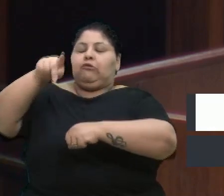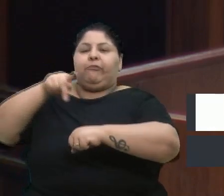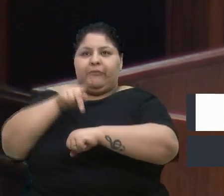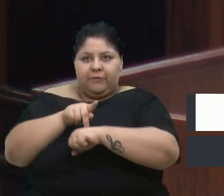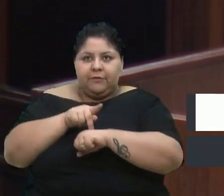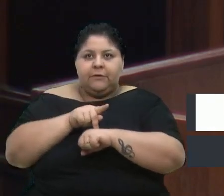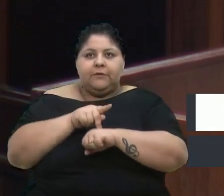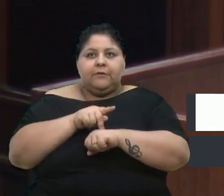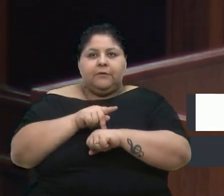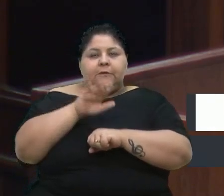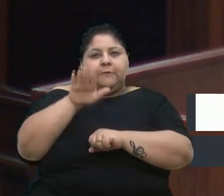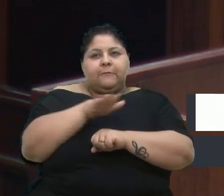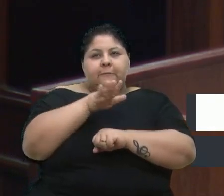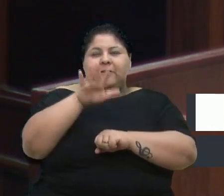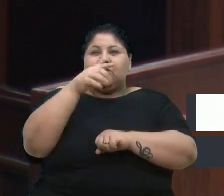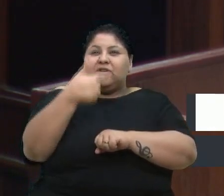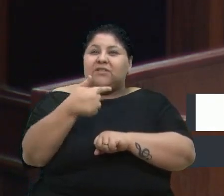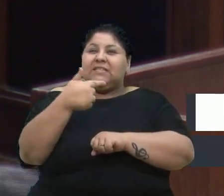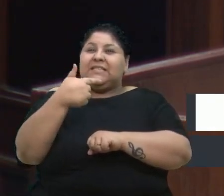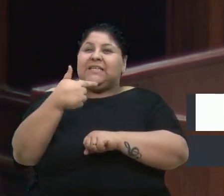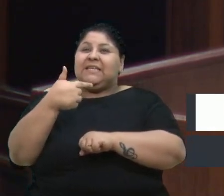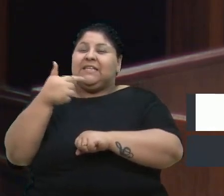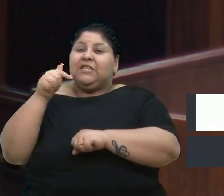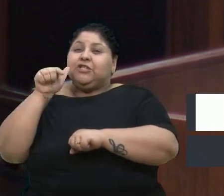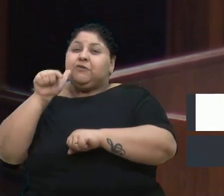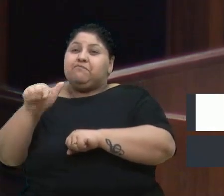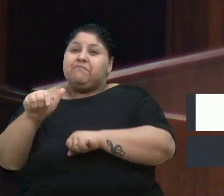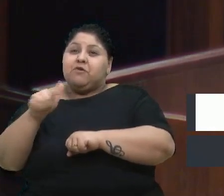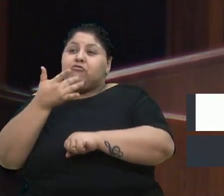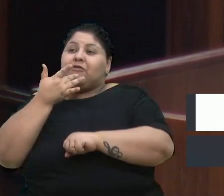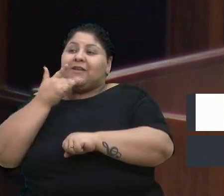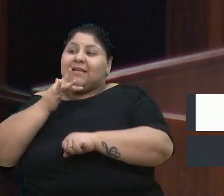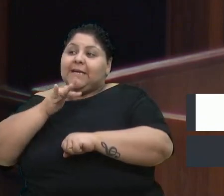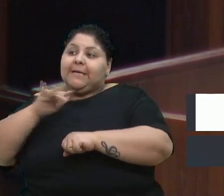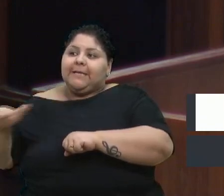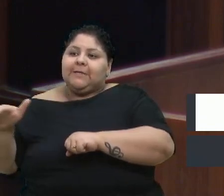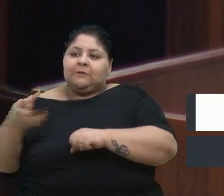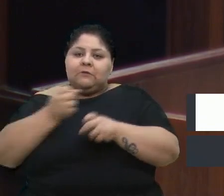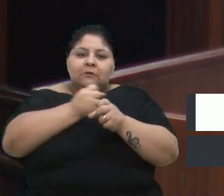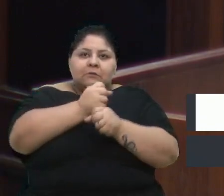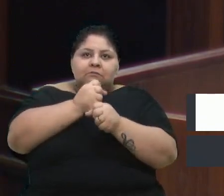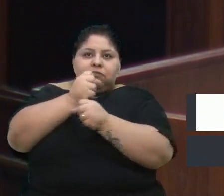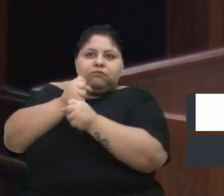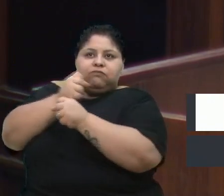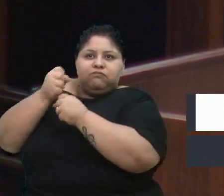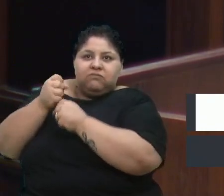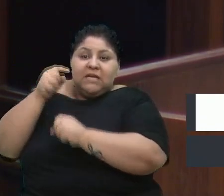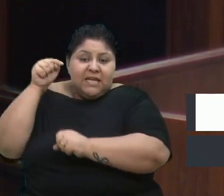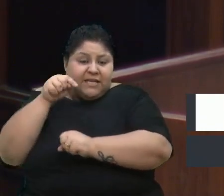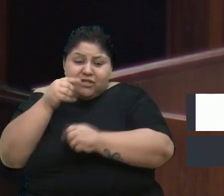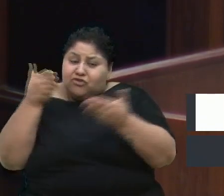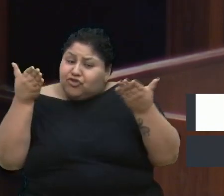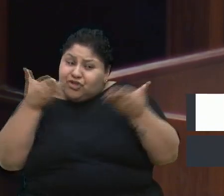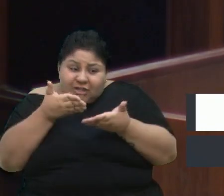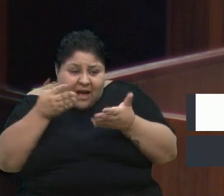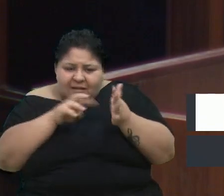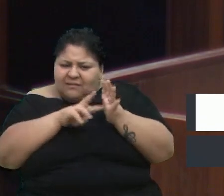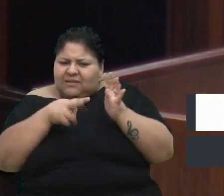em torno de 7 mil crianças por ano. Isso aí já é um terrorismo.